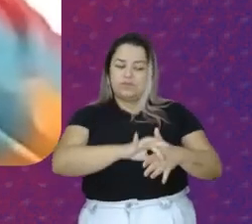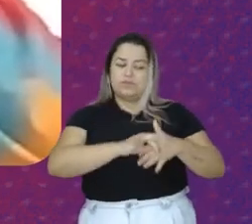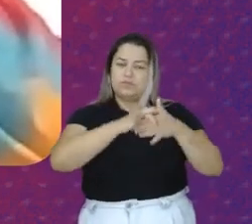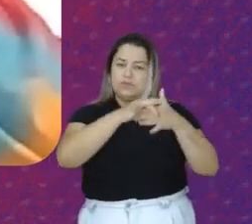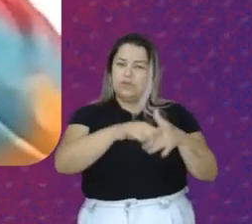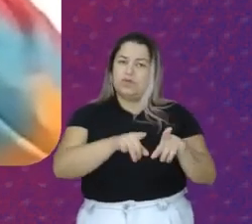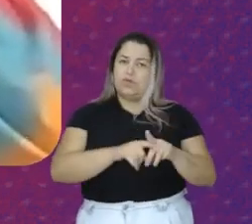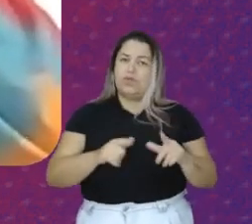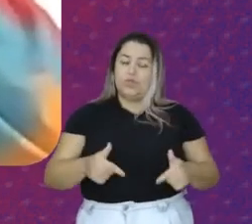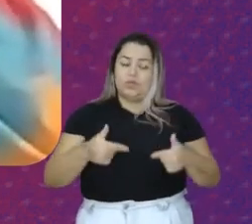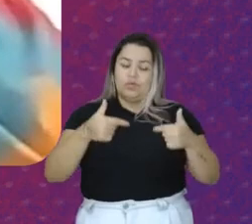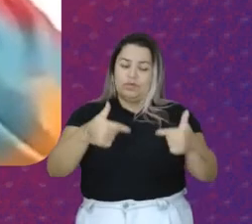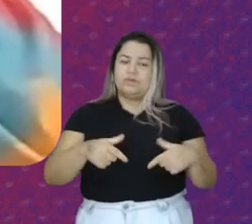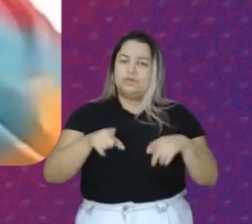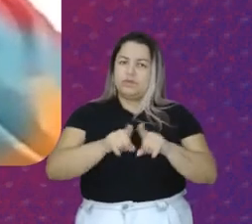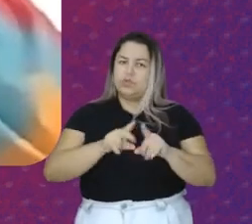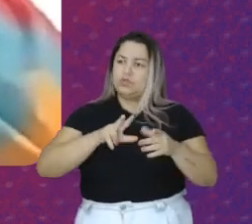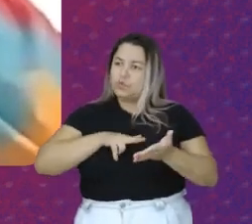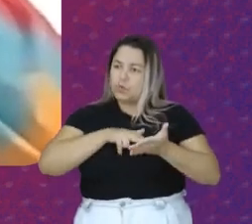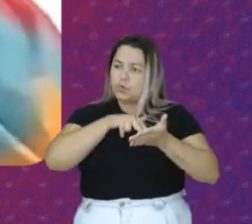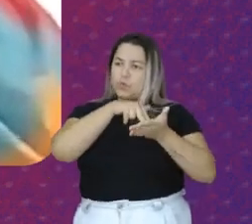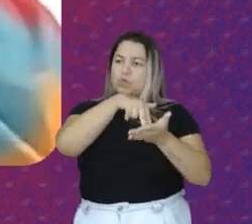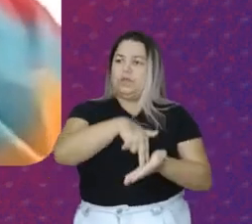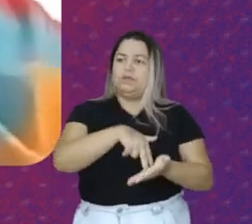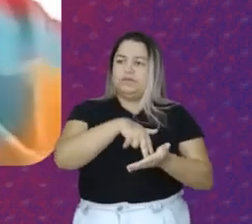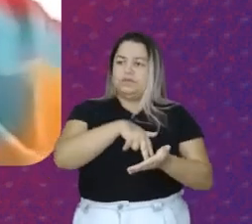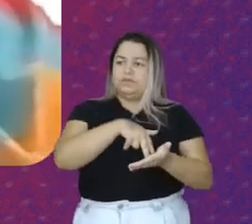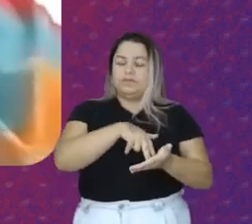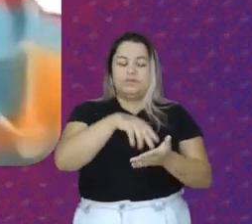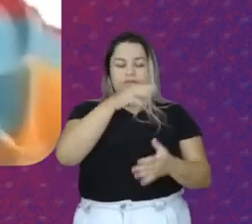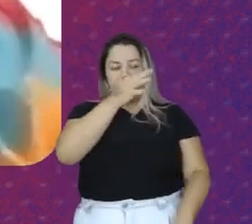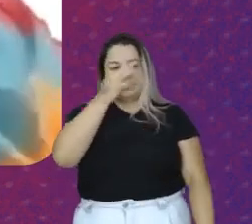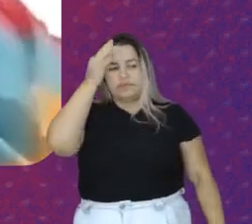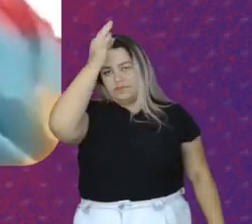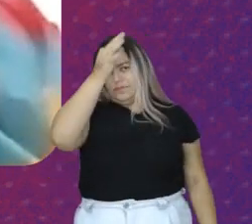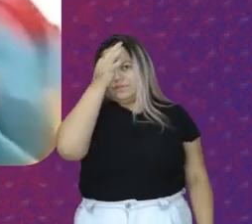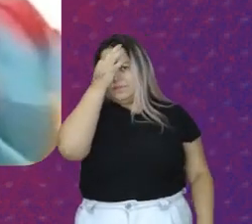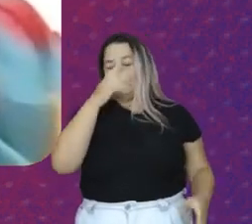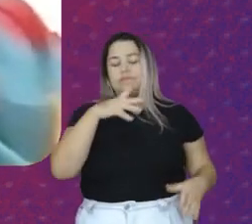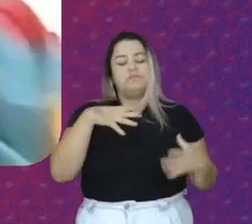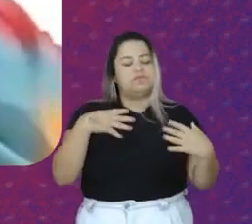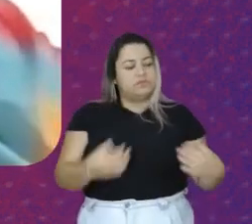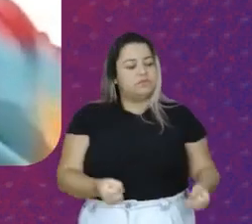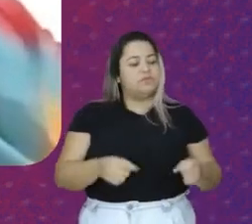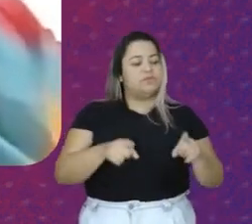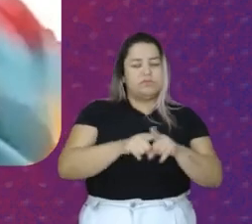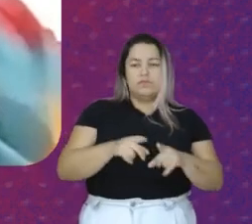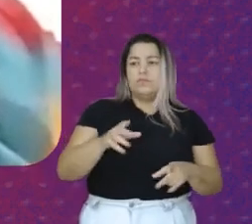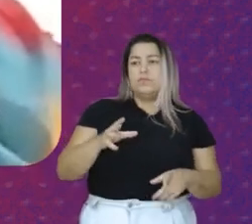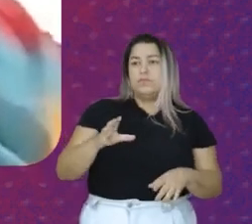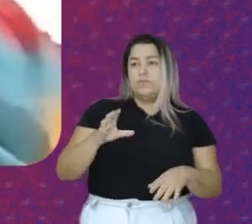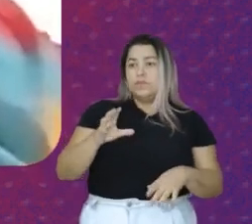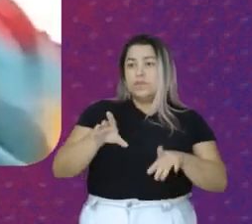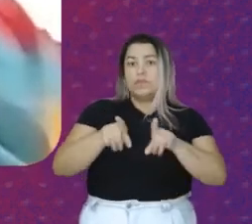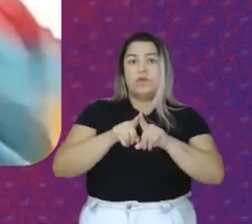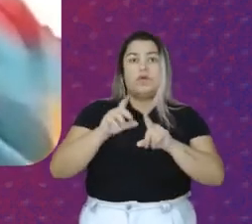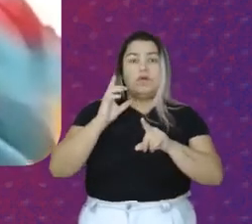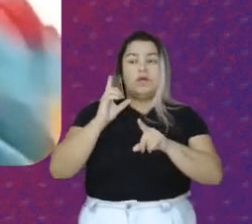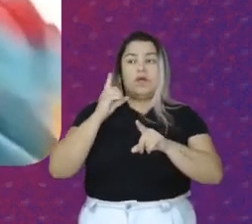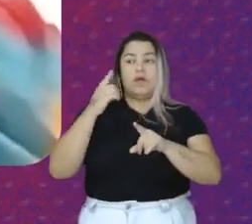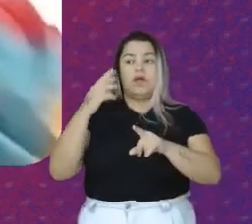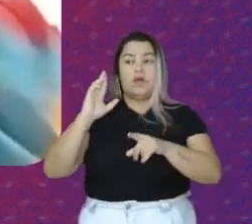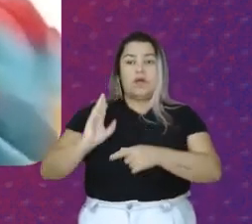e frentes de resistência. Foi nesse espírito que topei de novo o desafio de ser candidata a deputada federal,